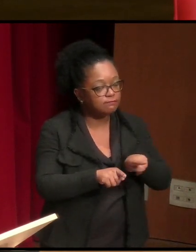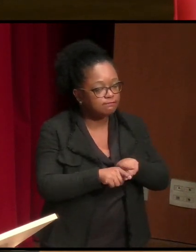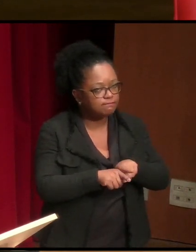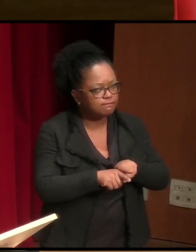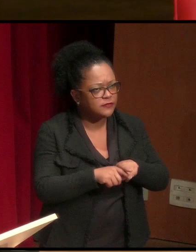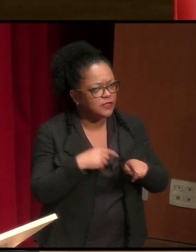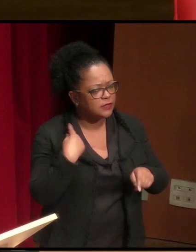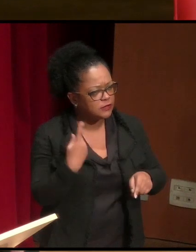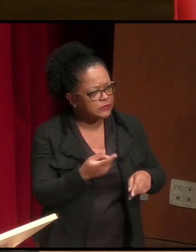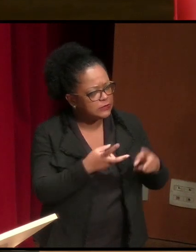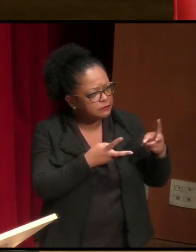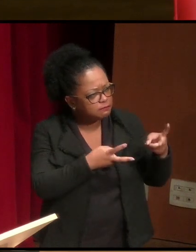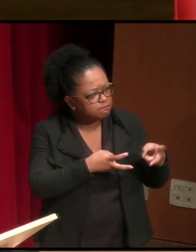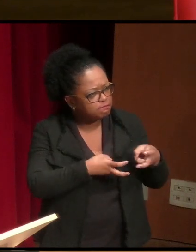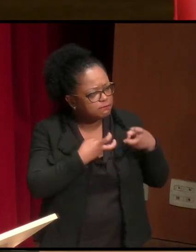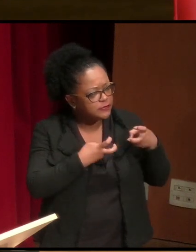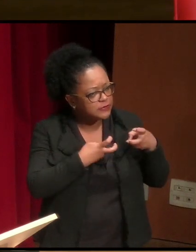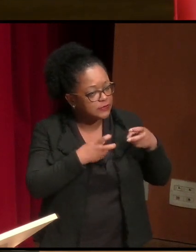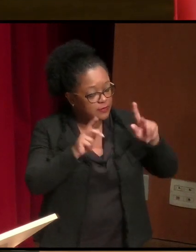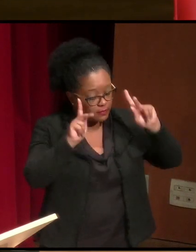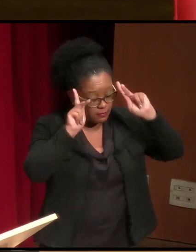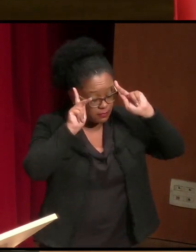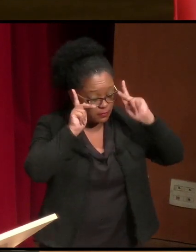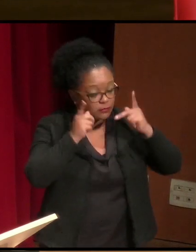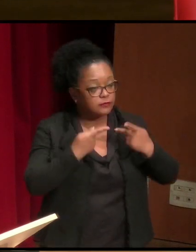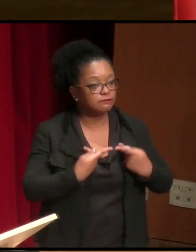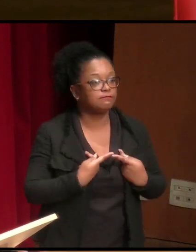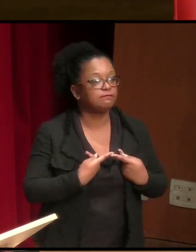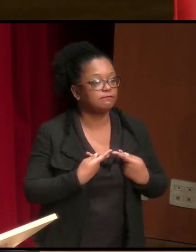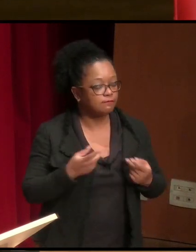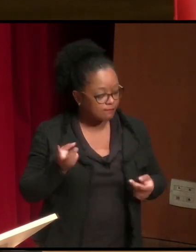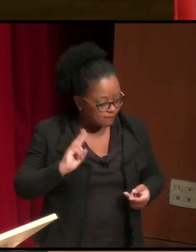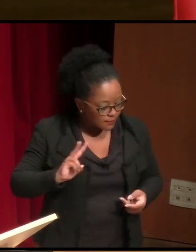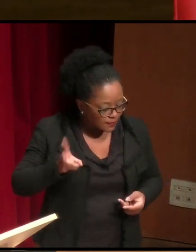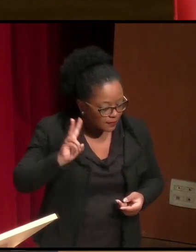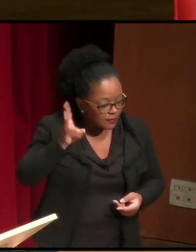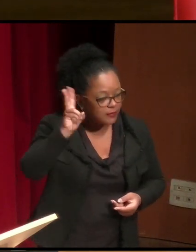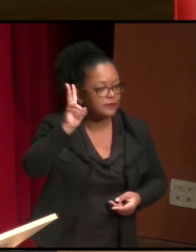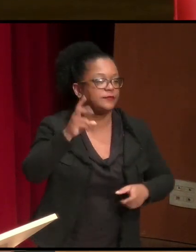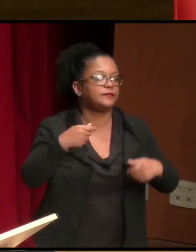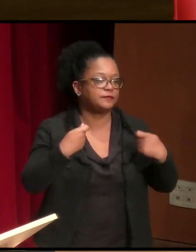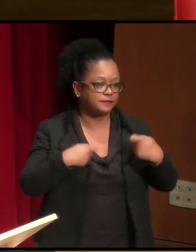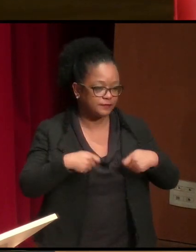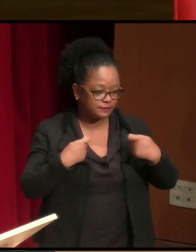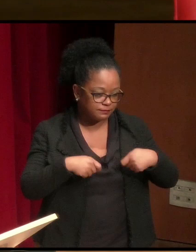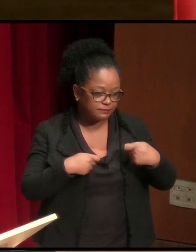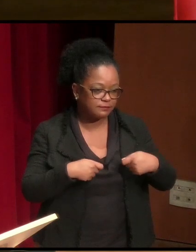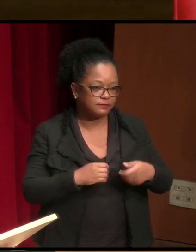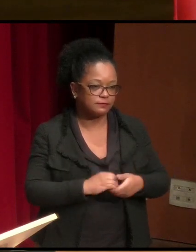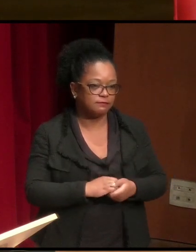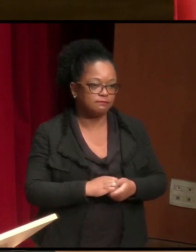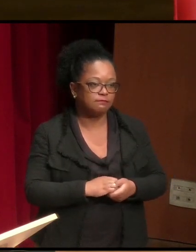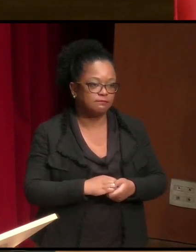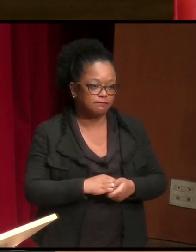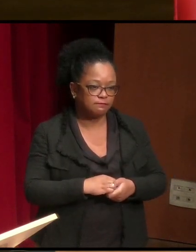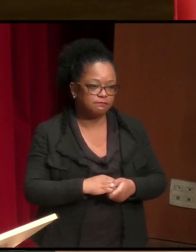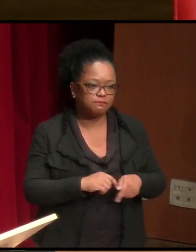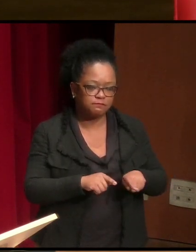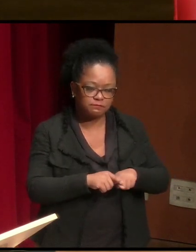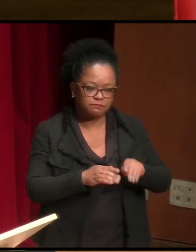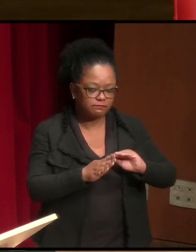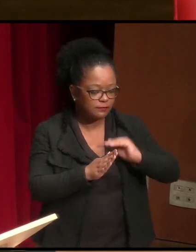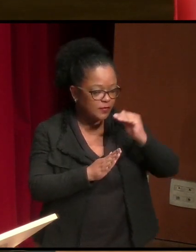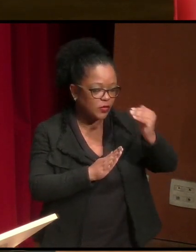perceber que toda a nossa humanidade precisa ser valorizada e reconhecida como plena, uhum.